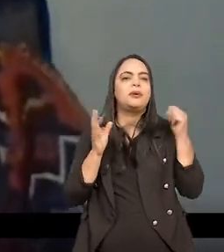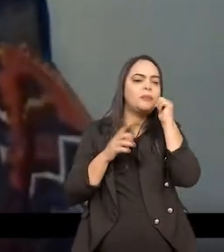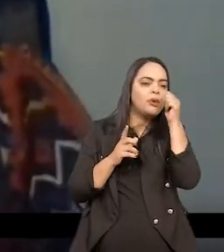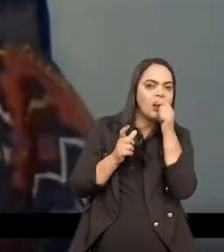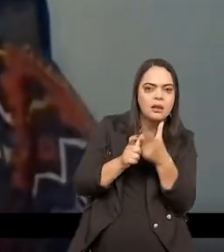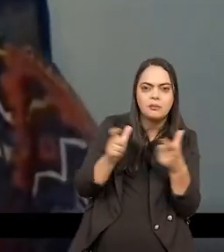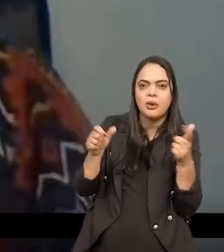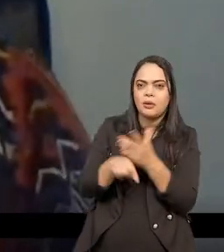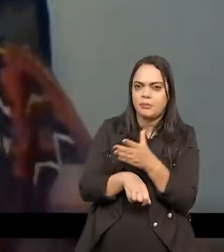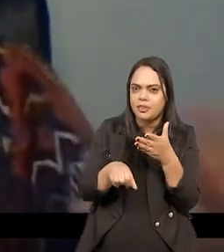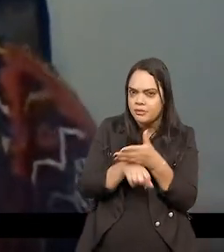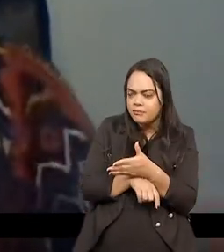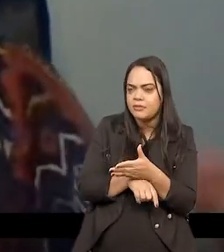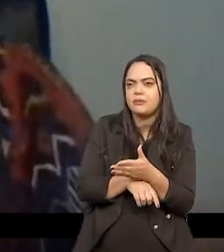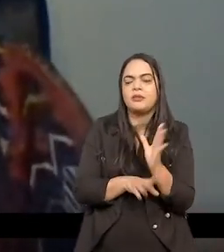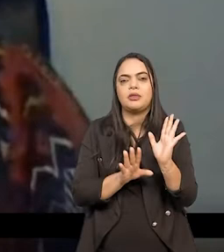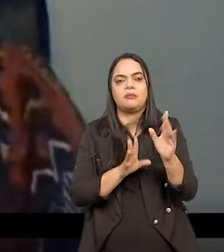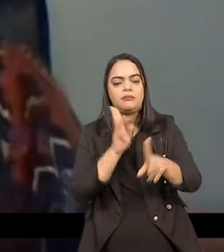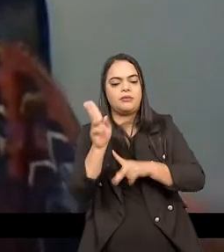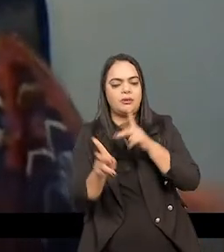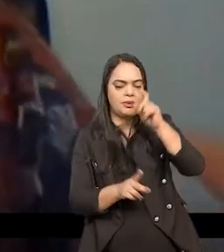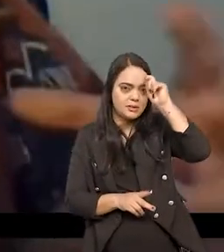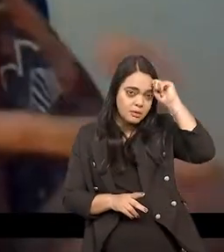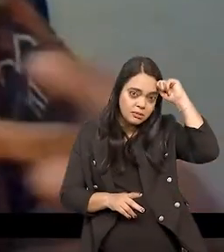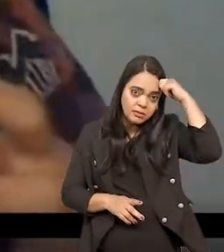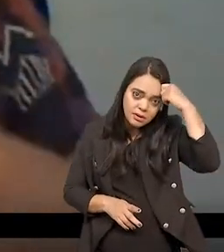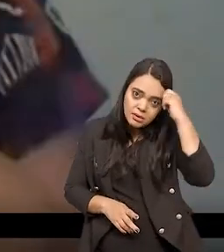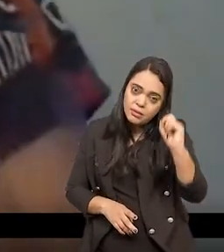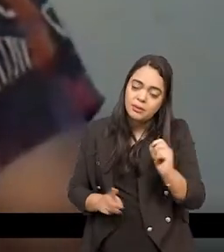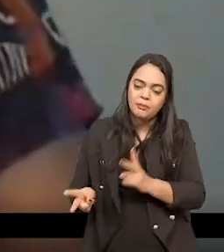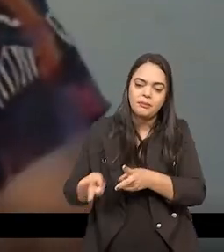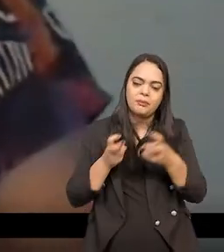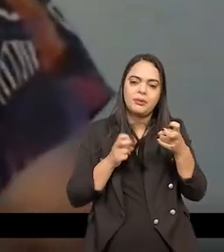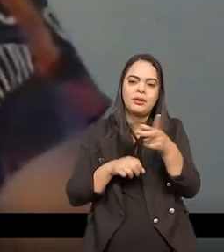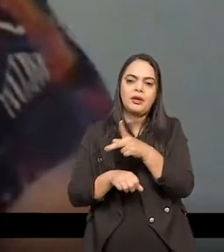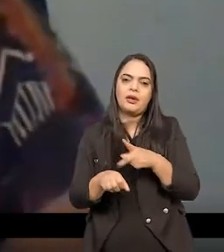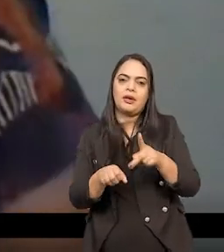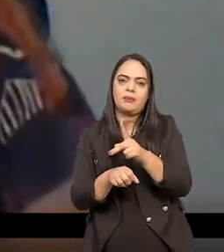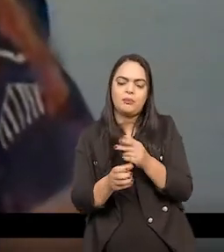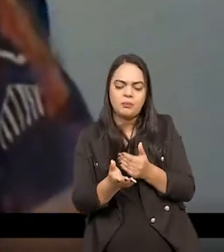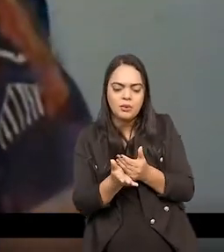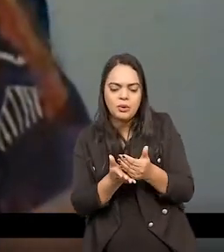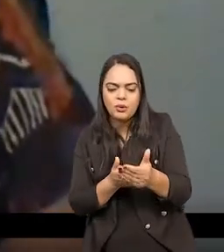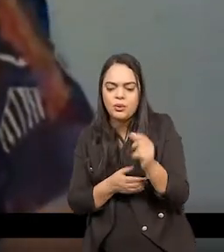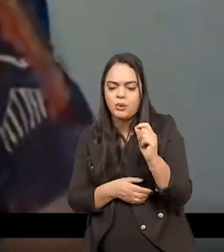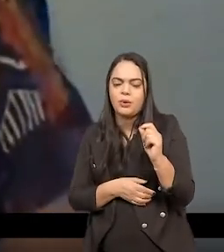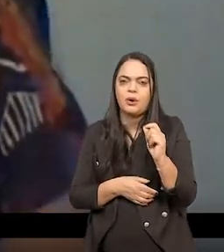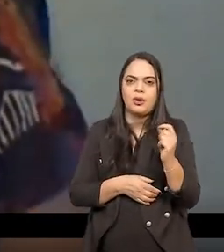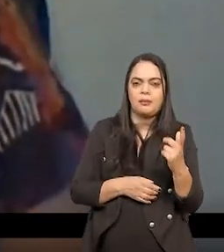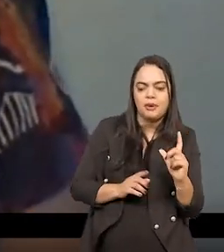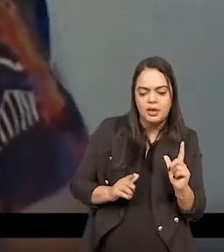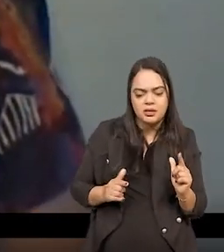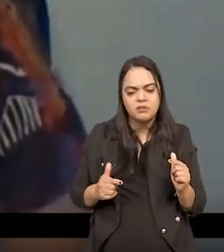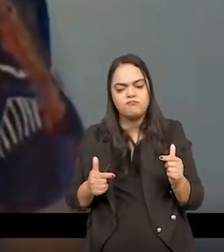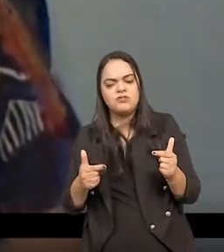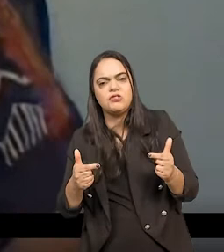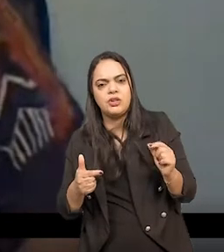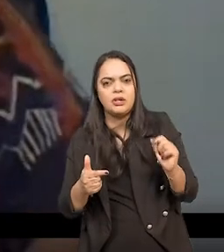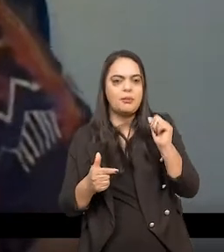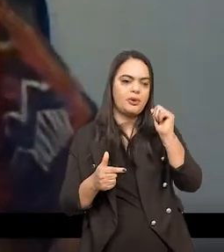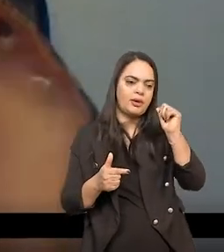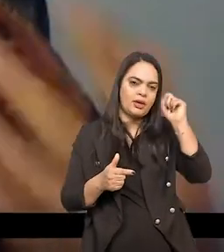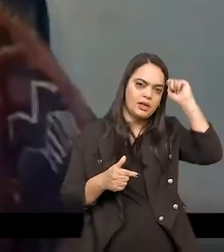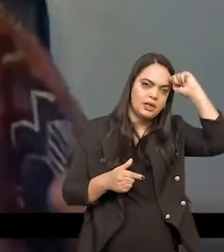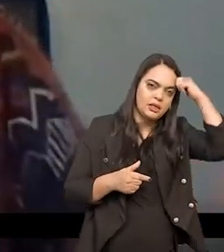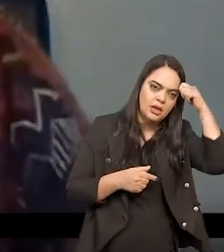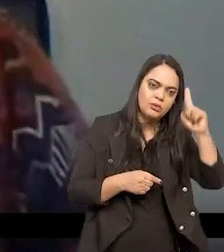mulheres, mas a população negra que se vê isso, que a República começa, parece que apertar o torniquete para que as pessoas negras não